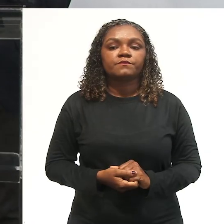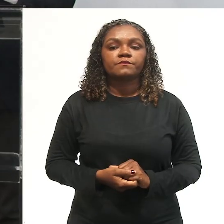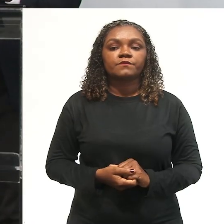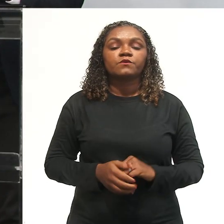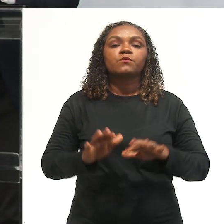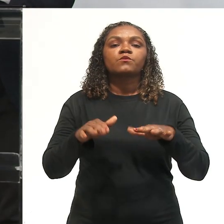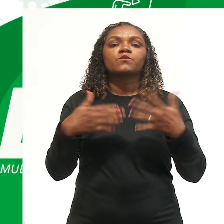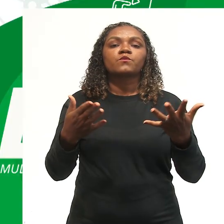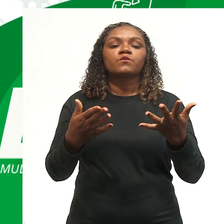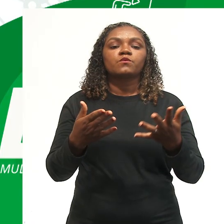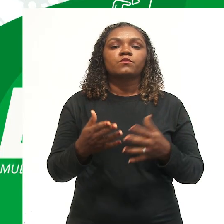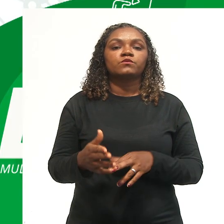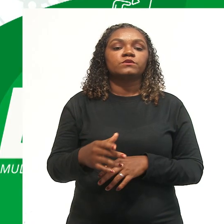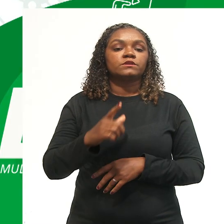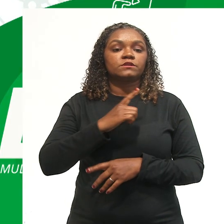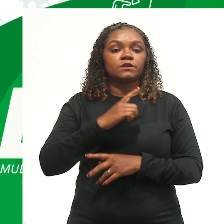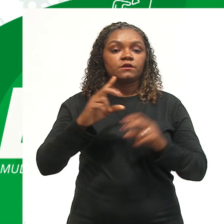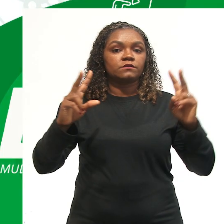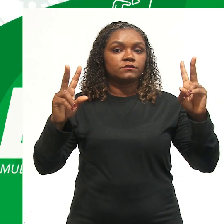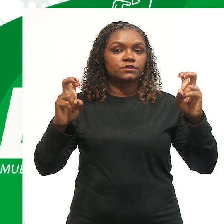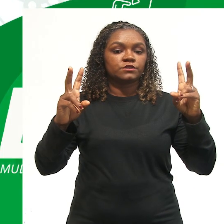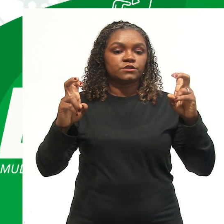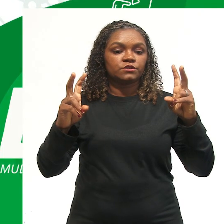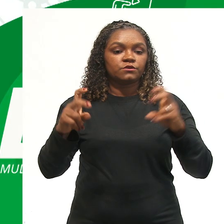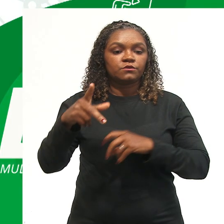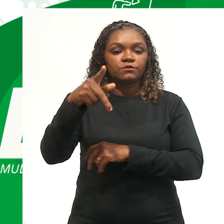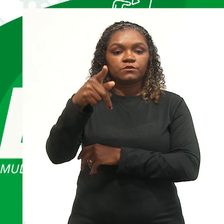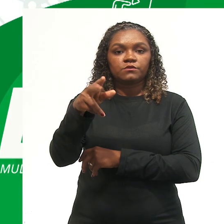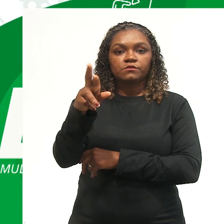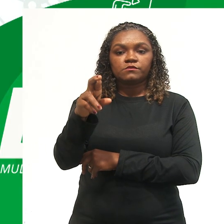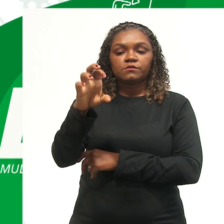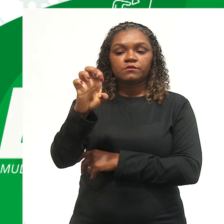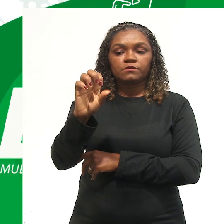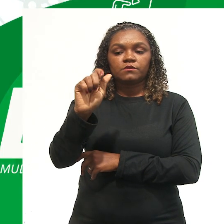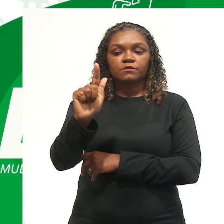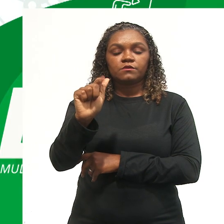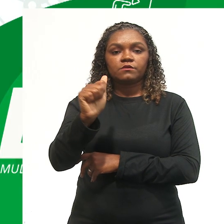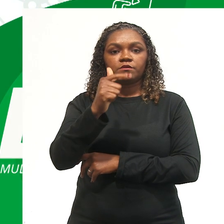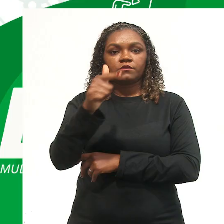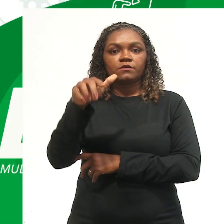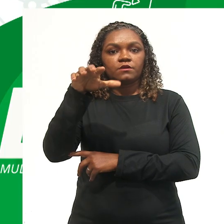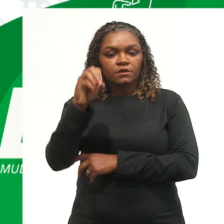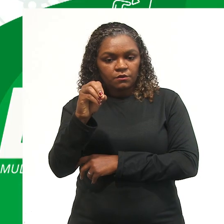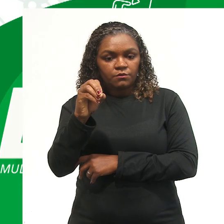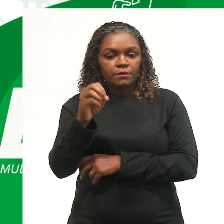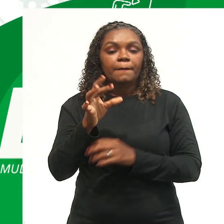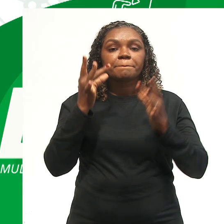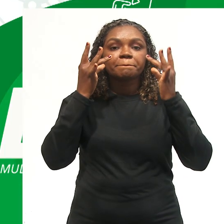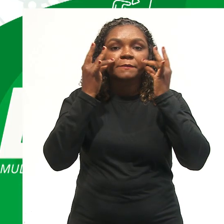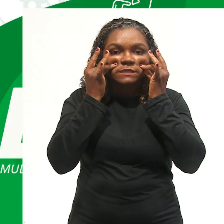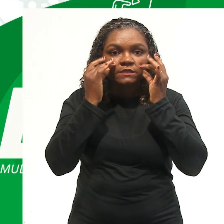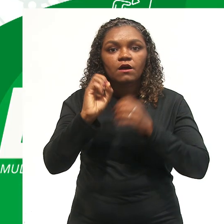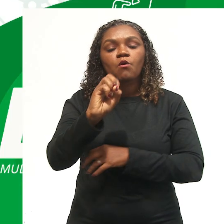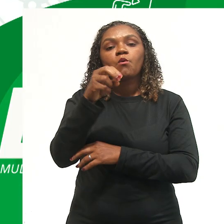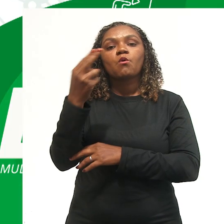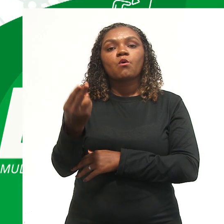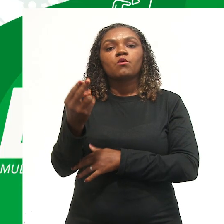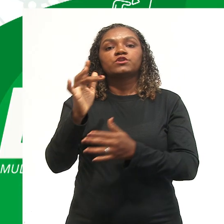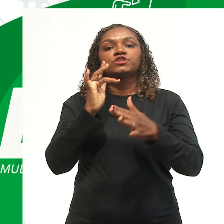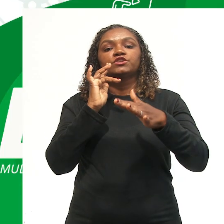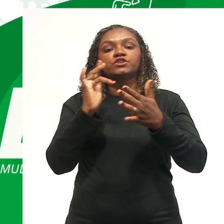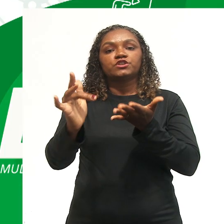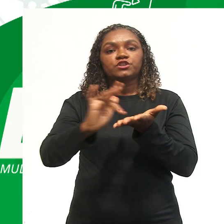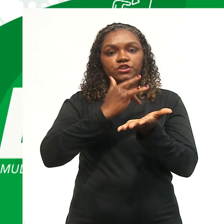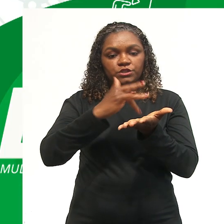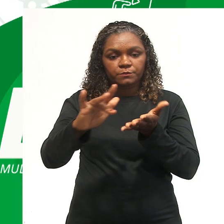como título pregão, seja ele na modalidade presencial ou eletrônico, registro de preço e também todos os